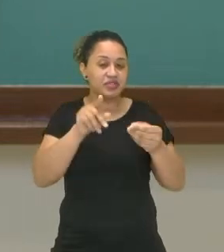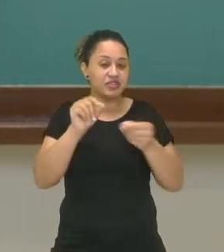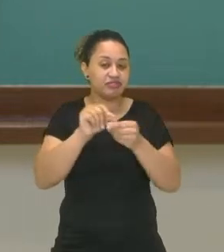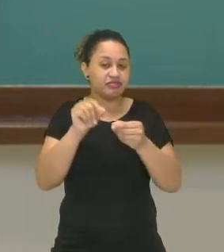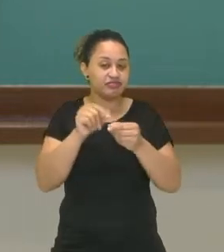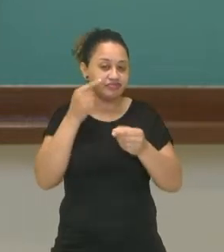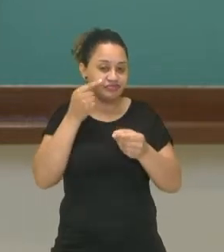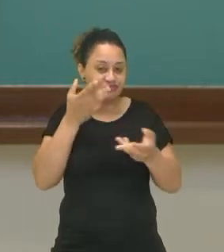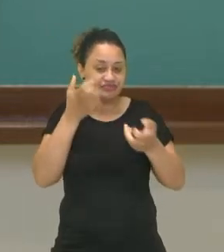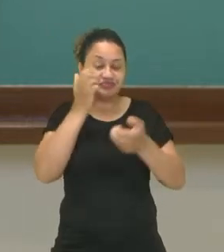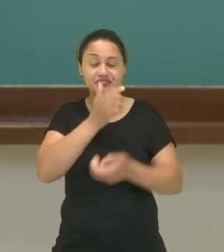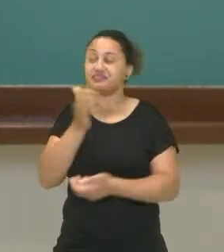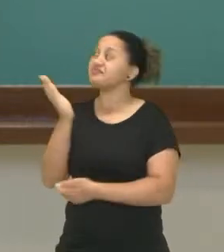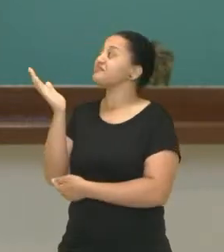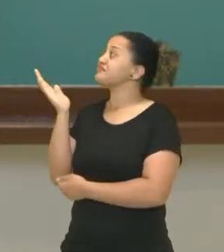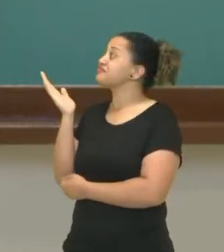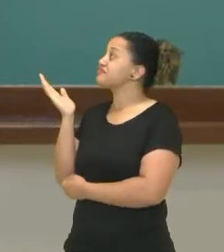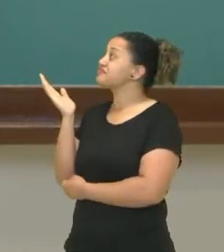alonga,